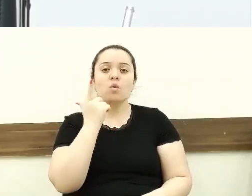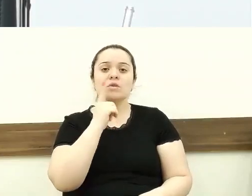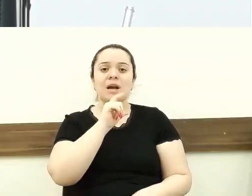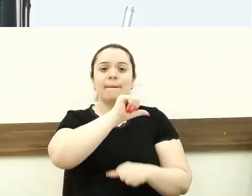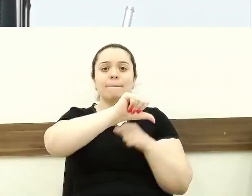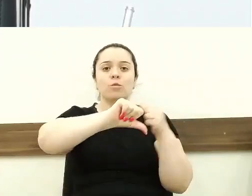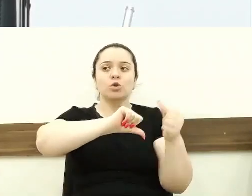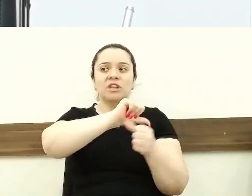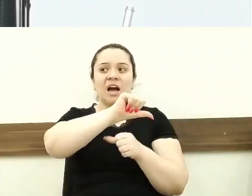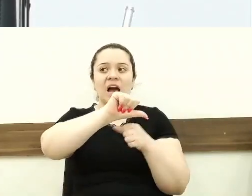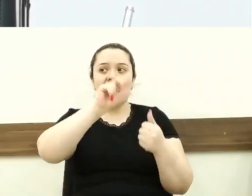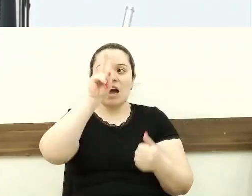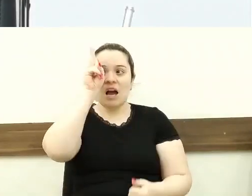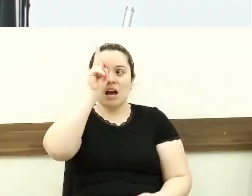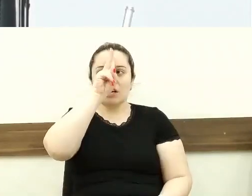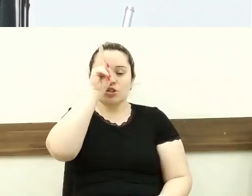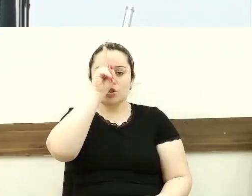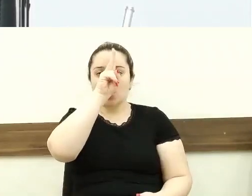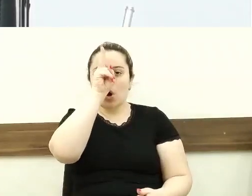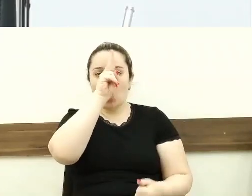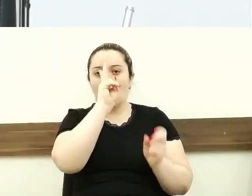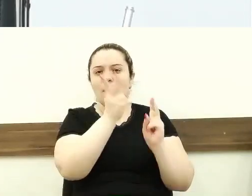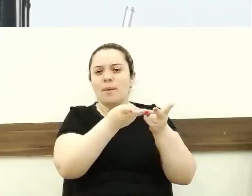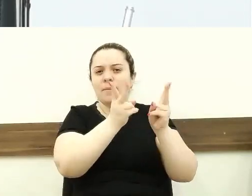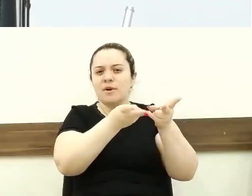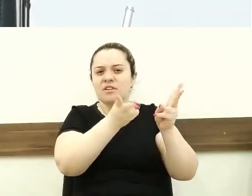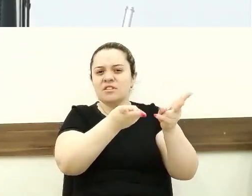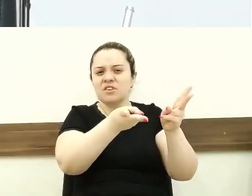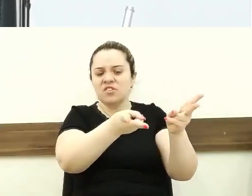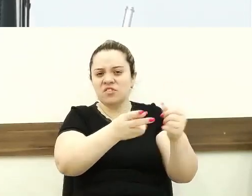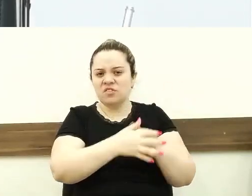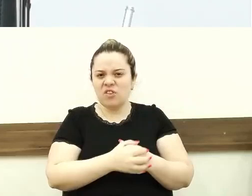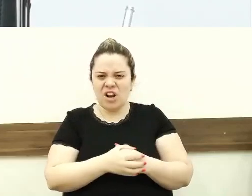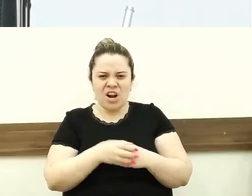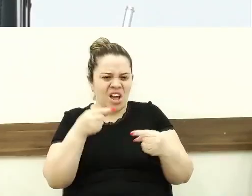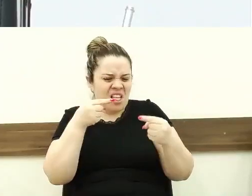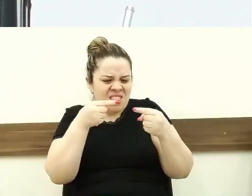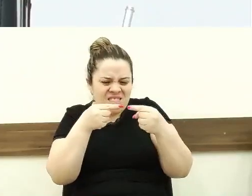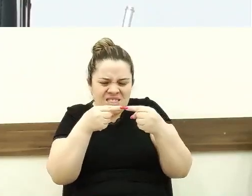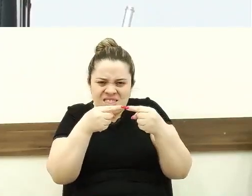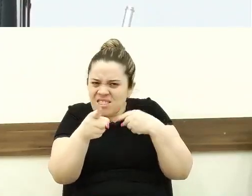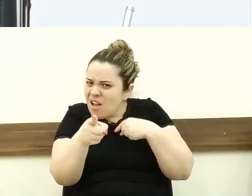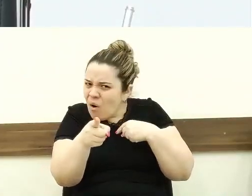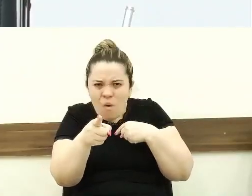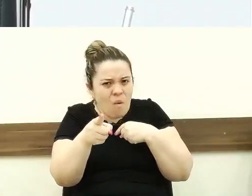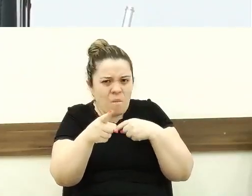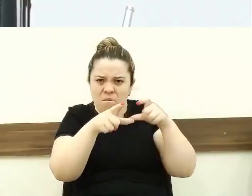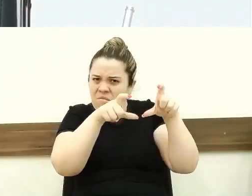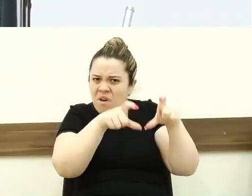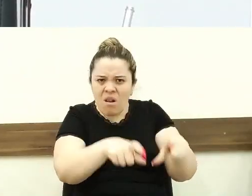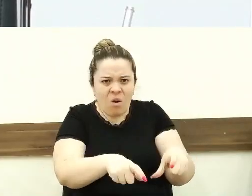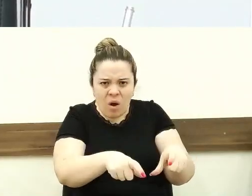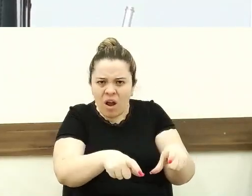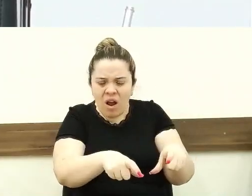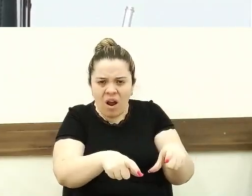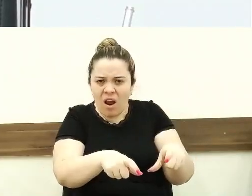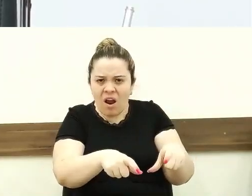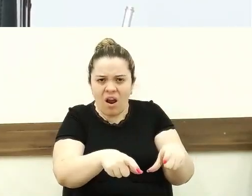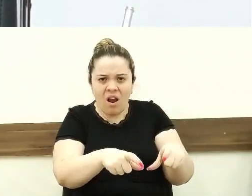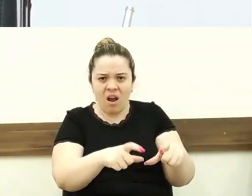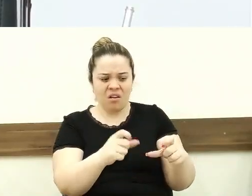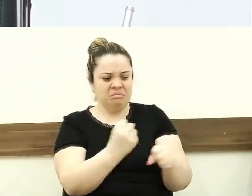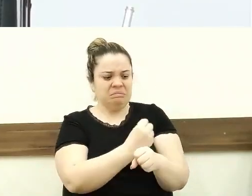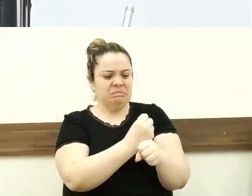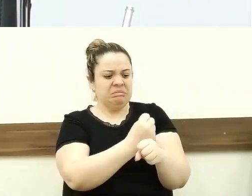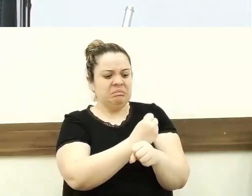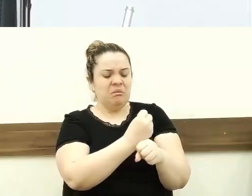sentido, nem combina aquele tipo de obra naquela localidade. Então, assim, eu não sei de que